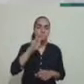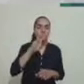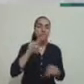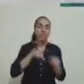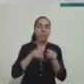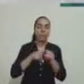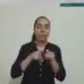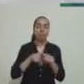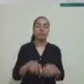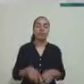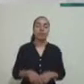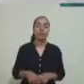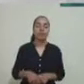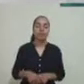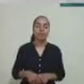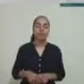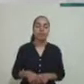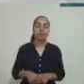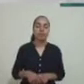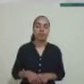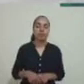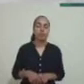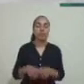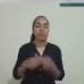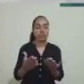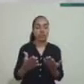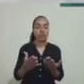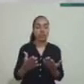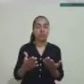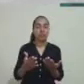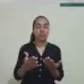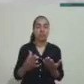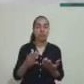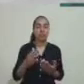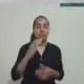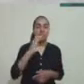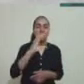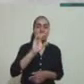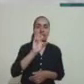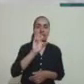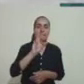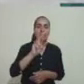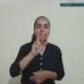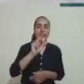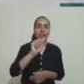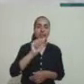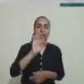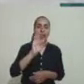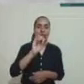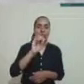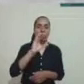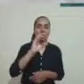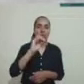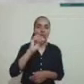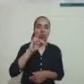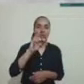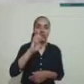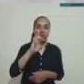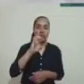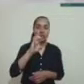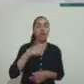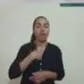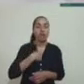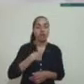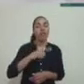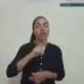www.caloriasquesomam.com.br. E para quem nunca ouviu falar de ceratocone, eu sou um paciente de